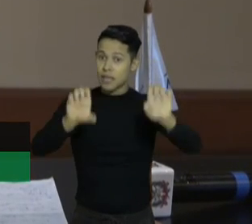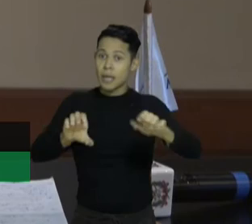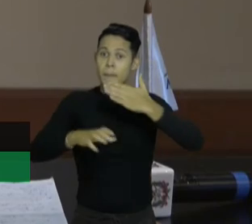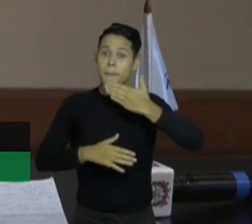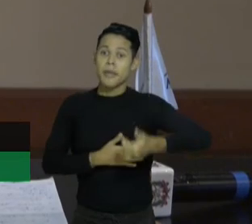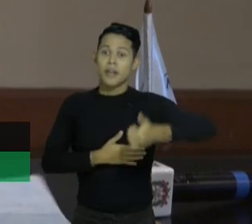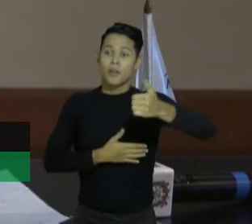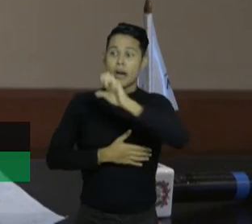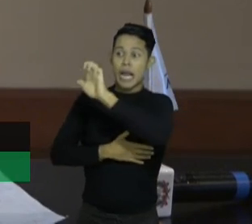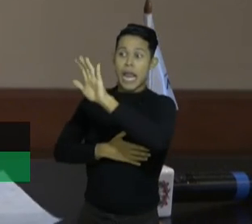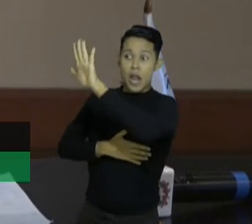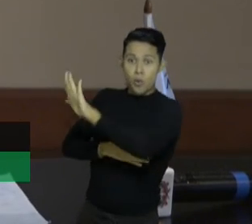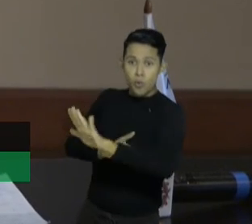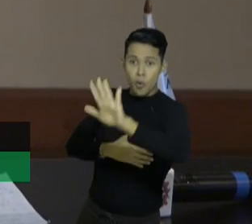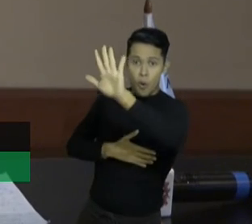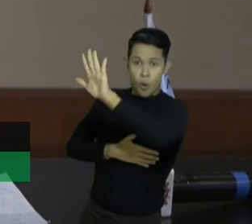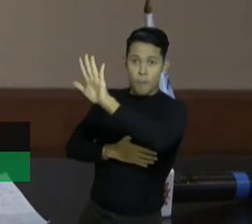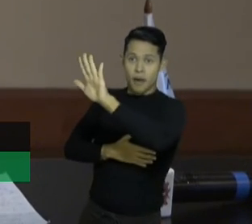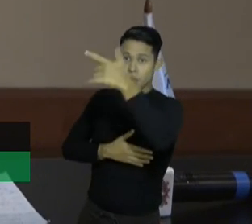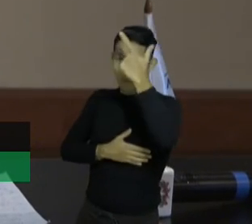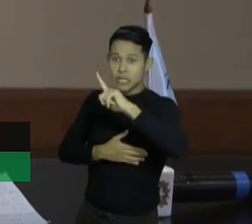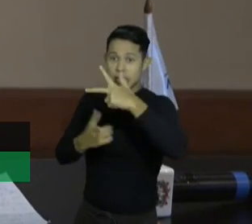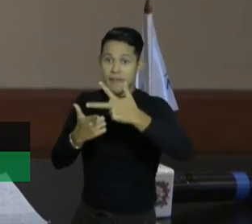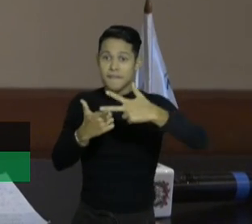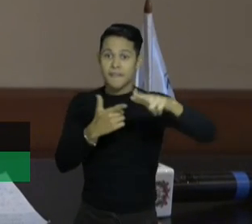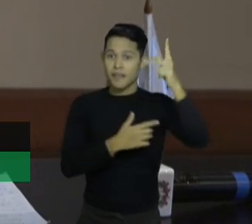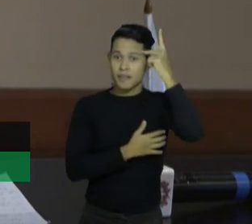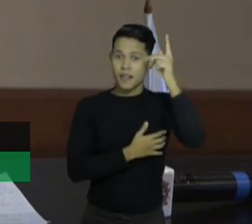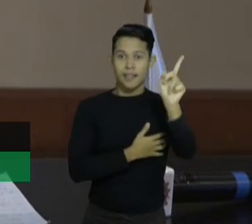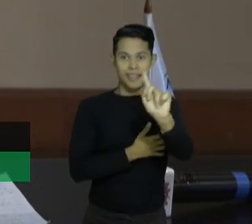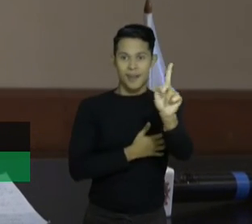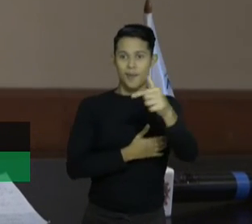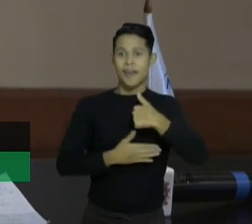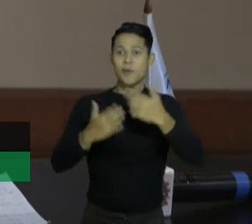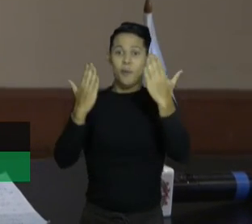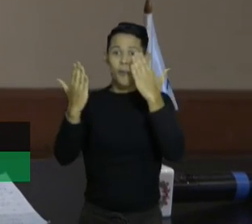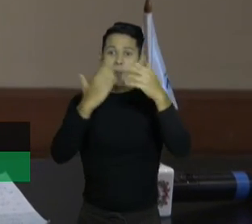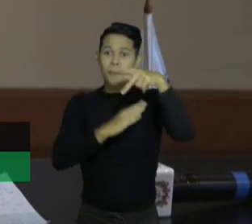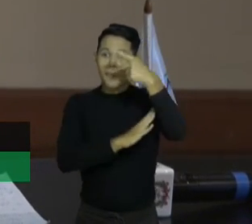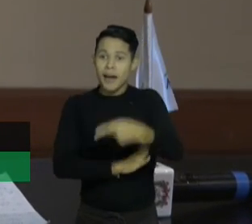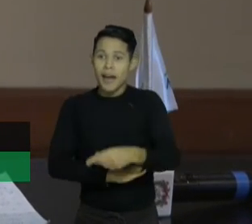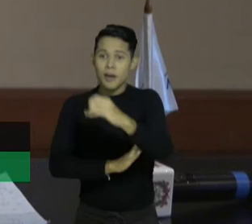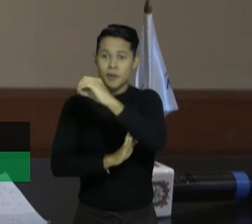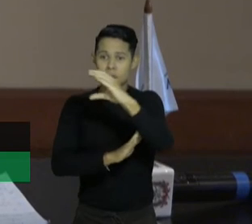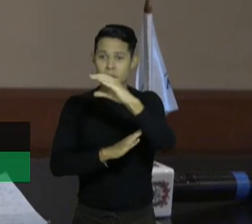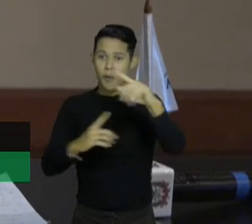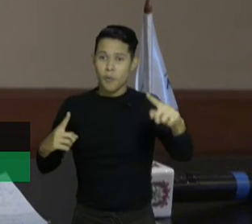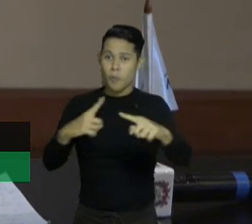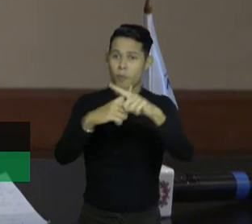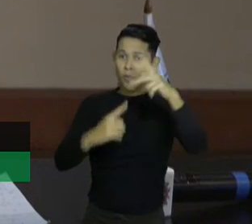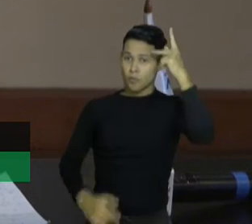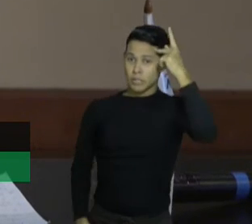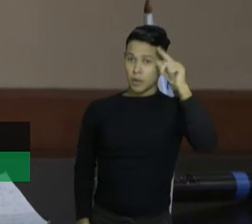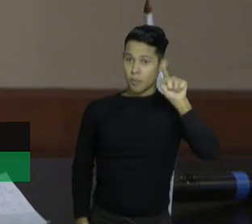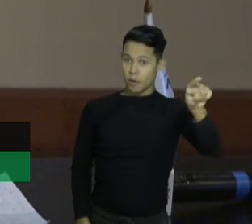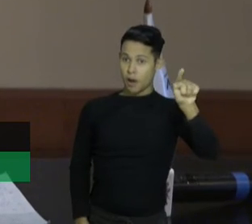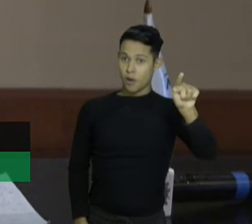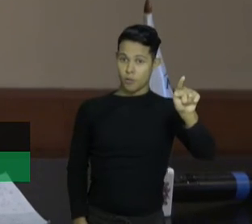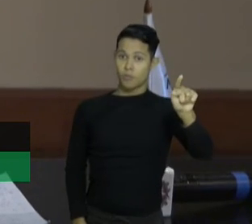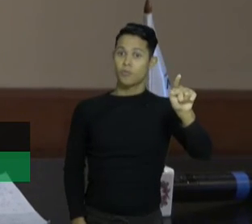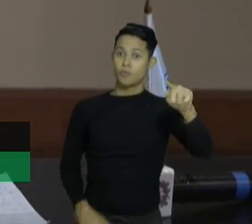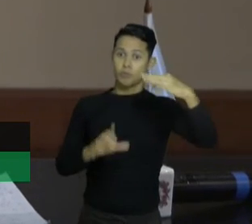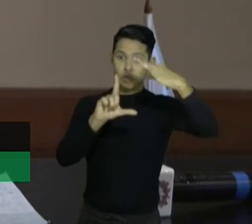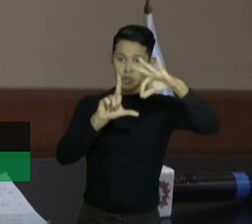Europa Poucos países europeus ganham de São Paulo eu comparo com Santa Catarina não dá para Santa Catarina competir com essa infraestrutura logística